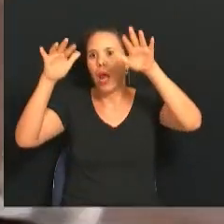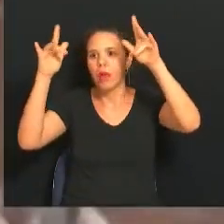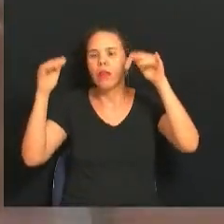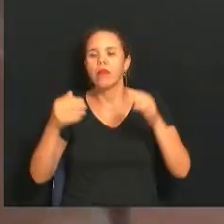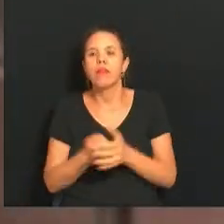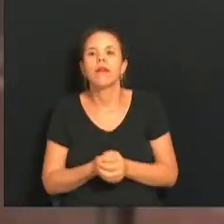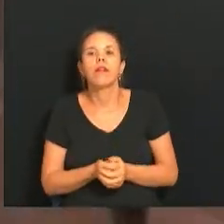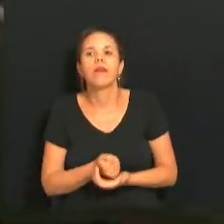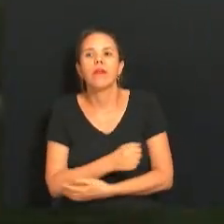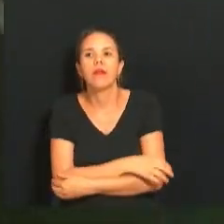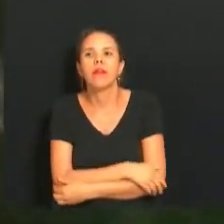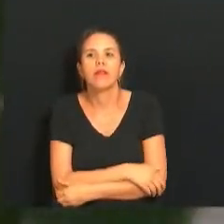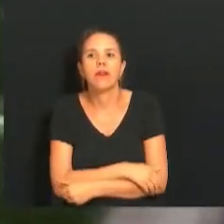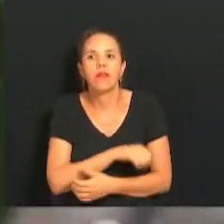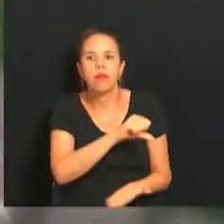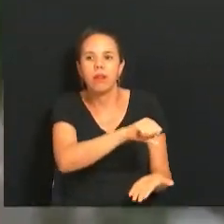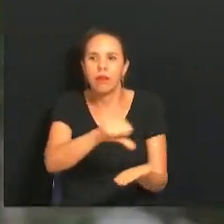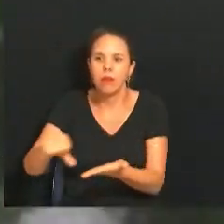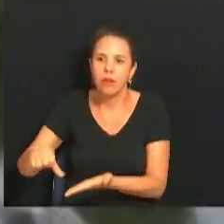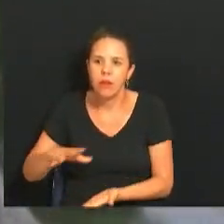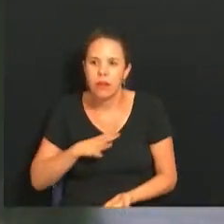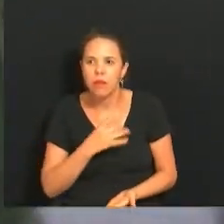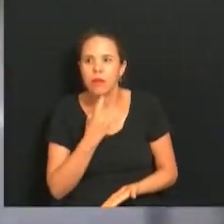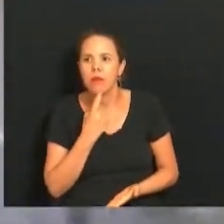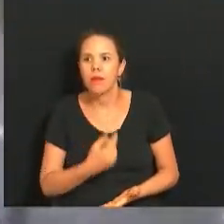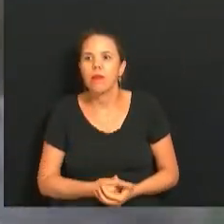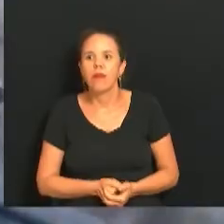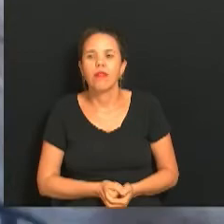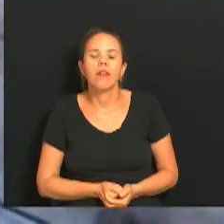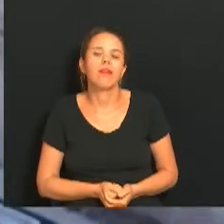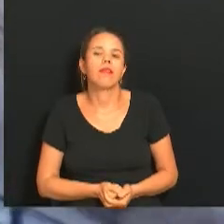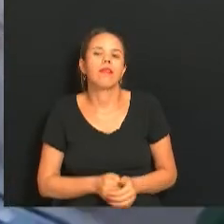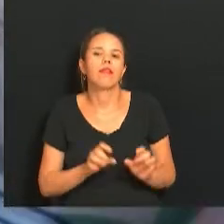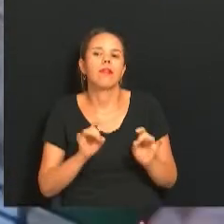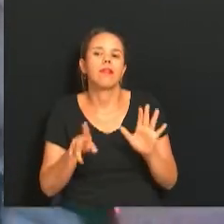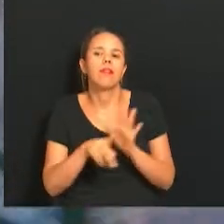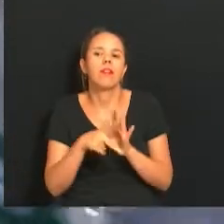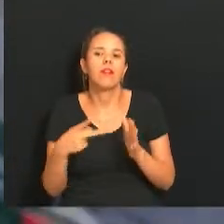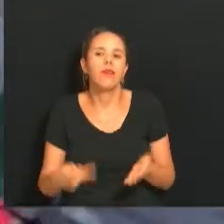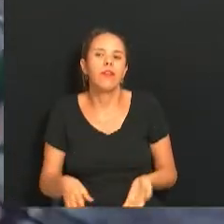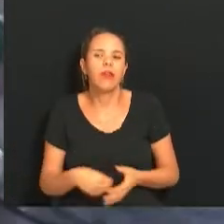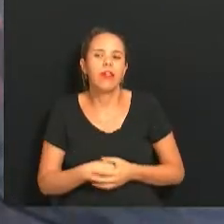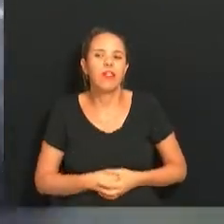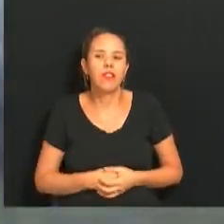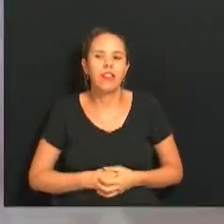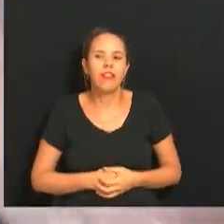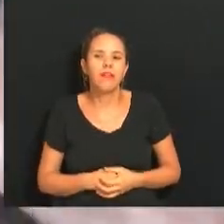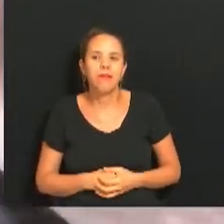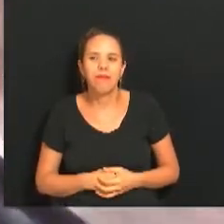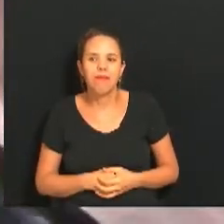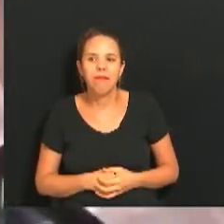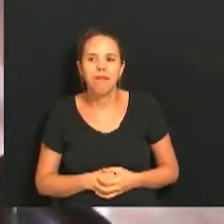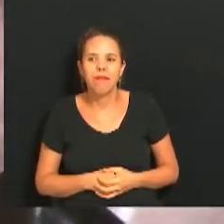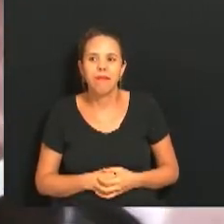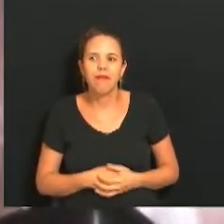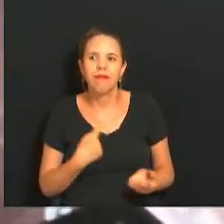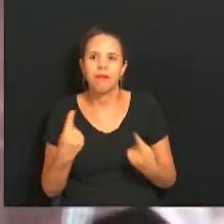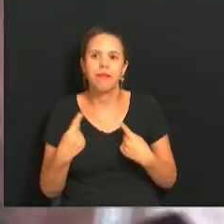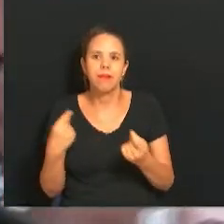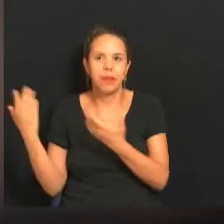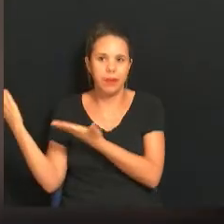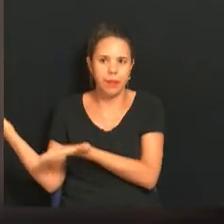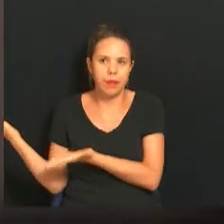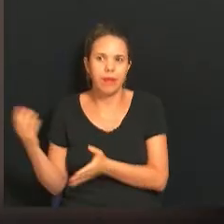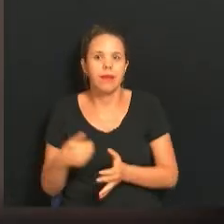inundações em pontos críticos da cidade de Campinas, em especial na Avenida Princesa do Oeste e Avenida Orozimbo